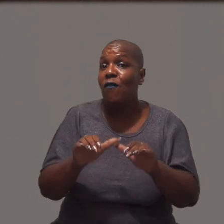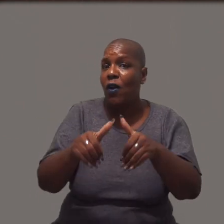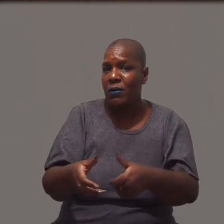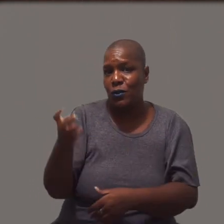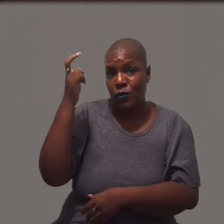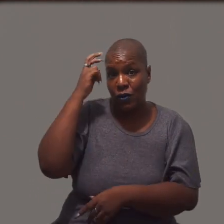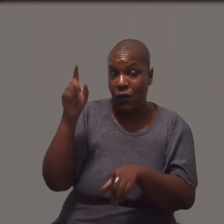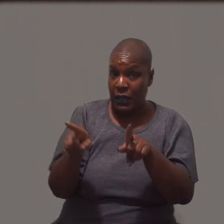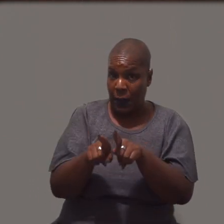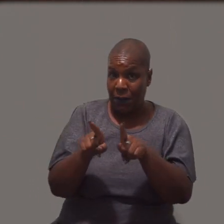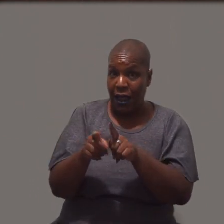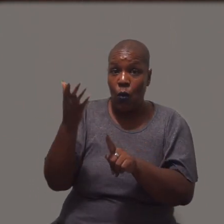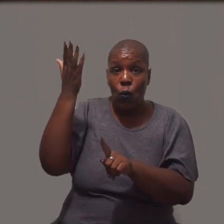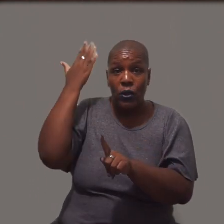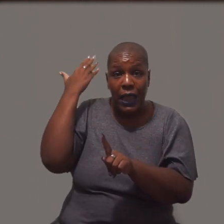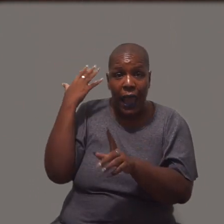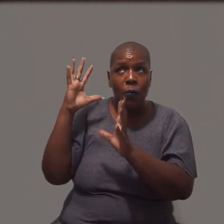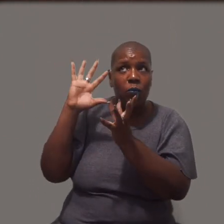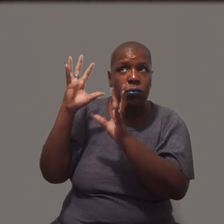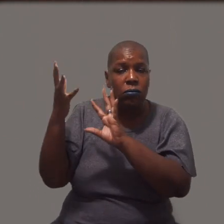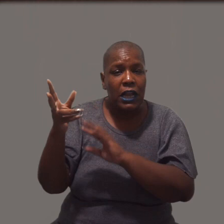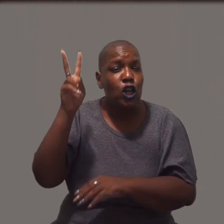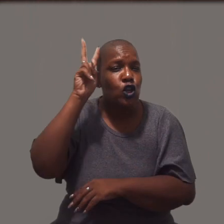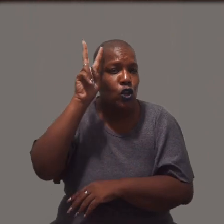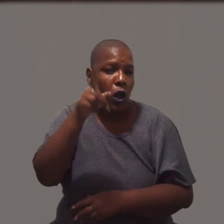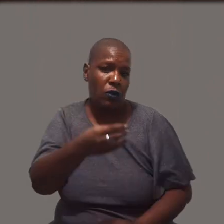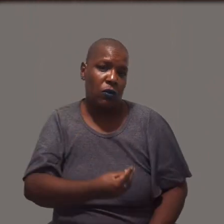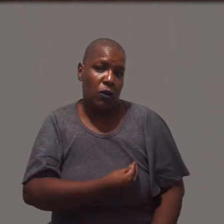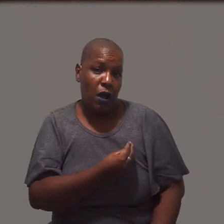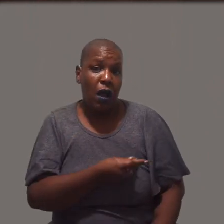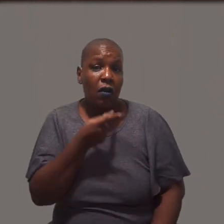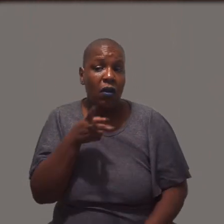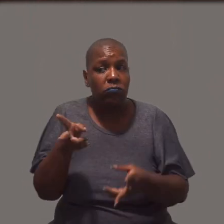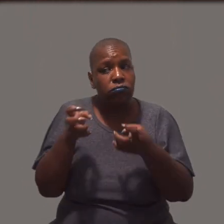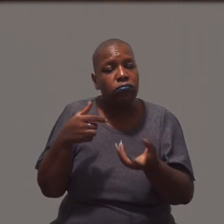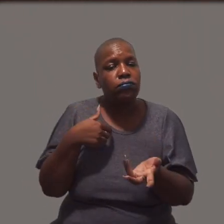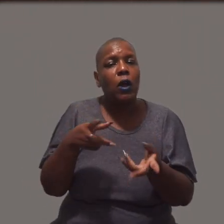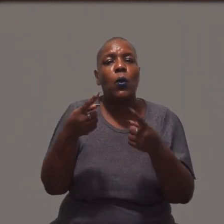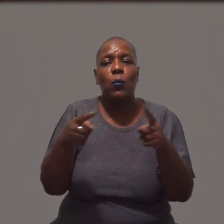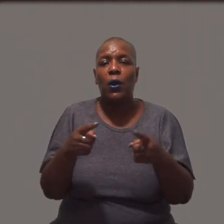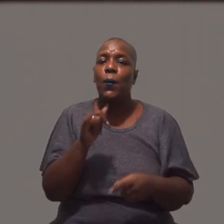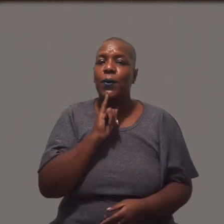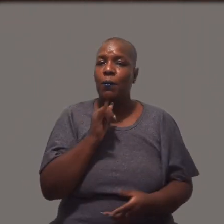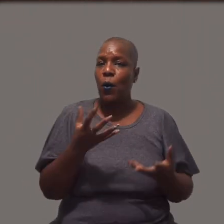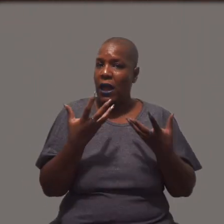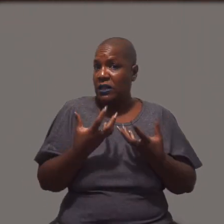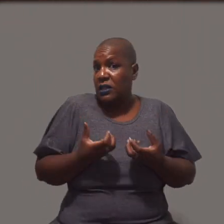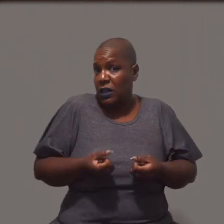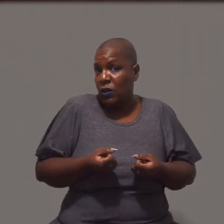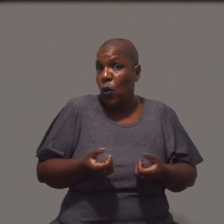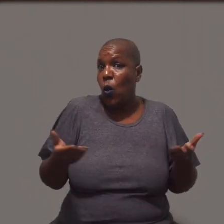cultural, a época histórica em que se vive também é um fator determinante no que se considera música. O que hoje seria aceito